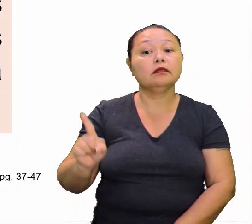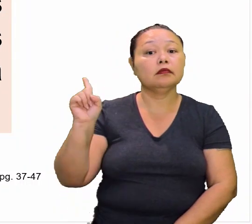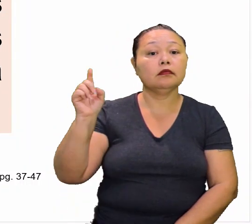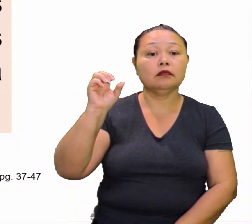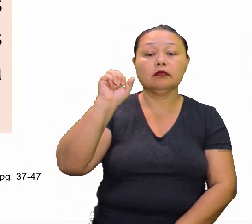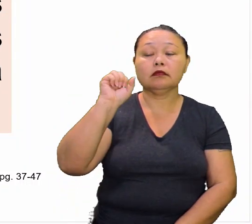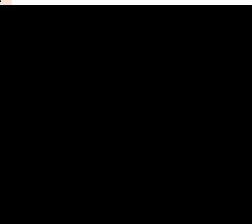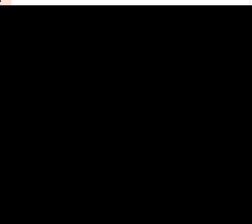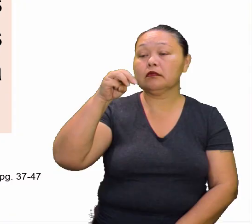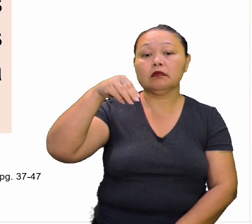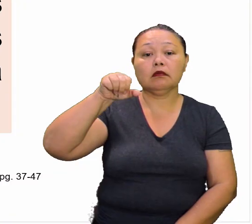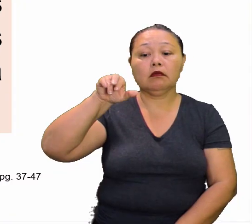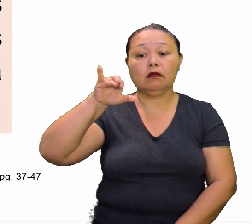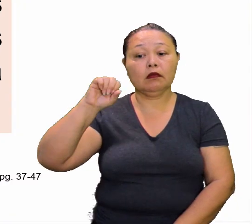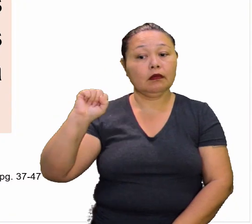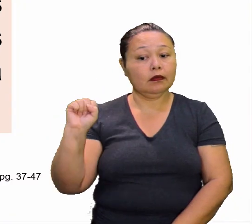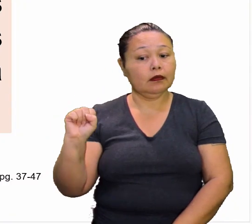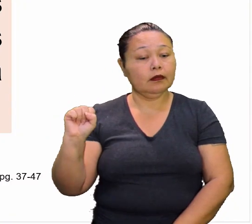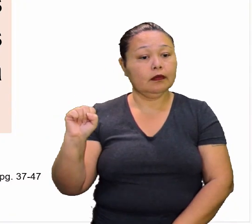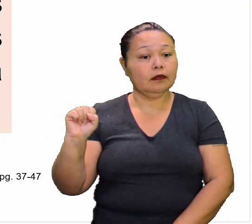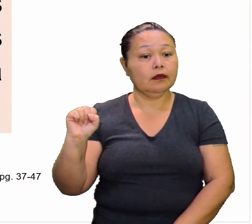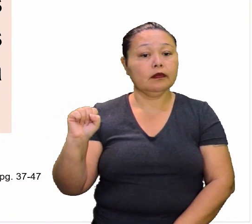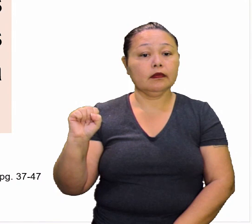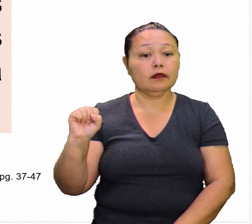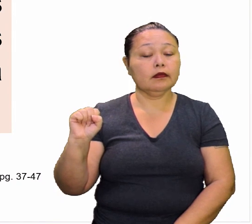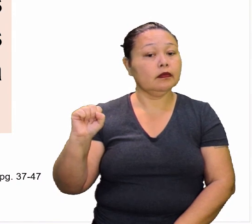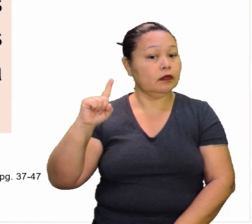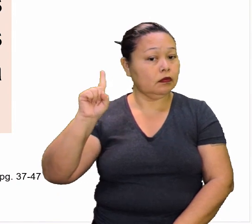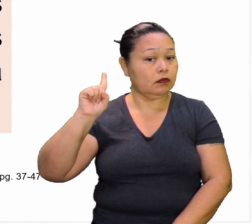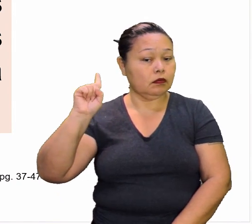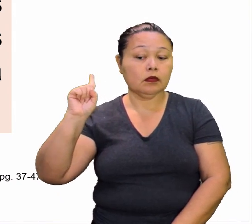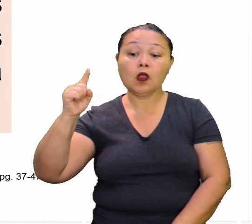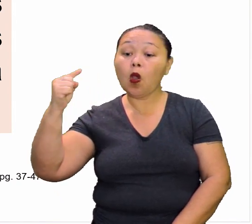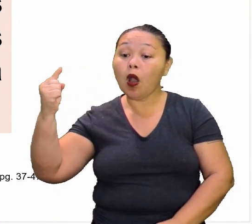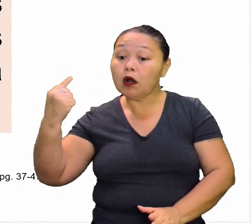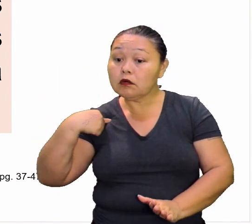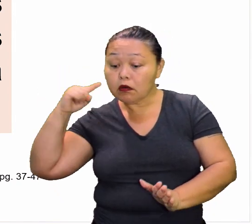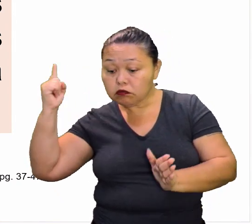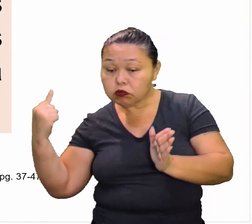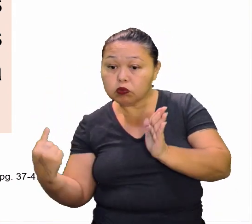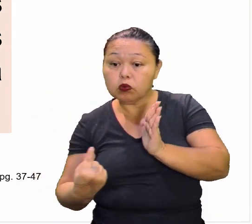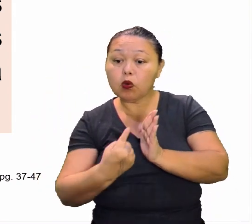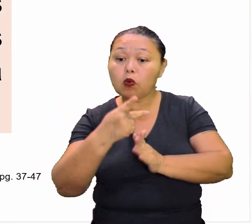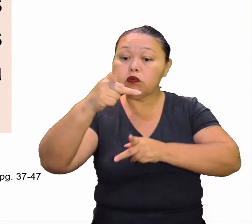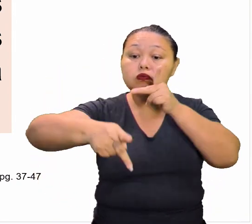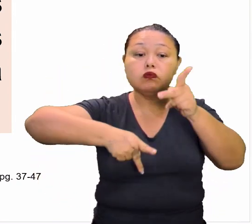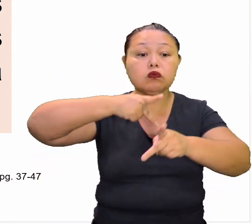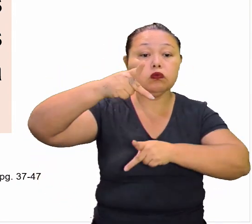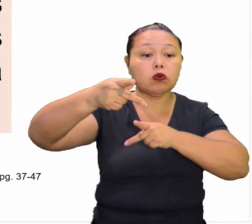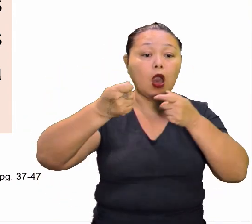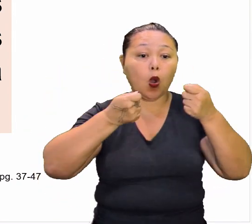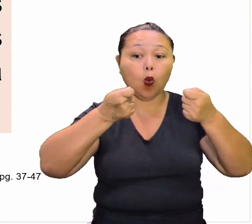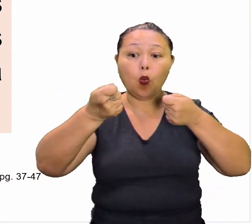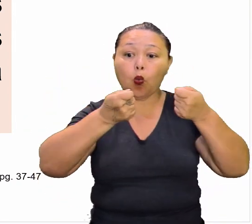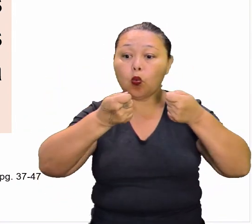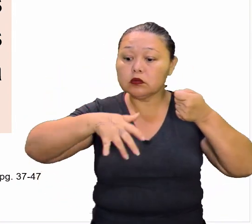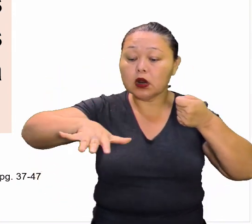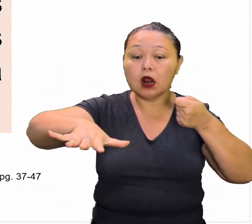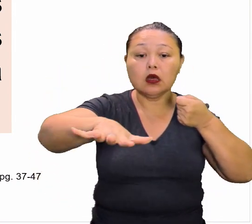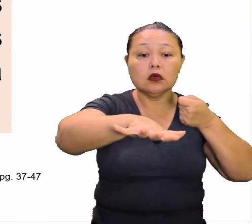Aí os sumérios. Os sumérios foram os primeiros povos a controlar a